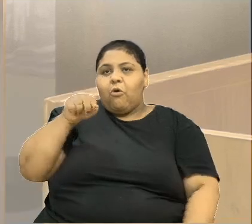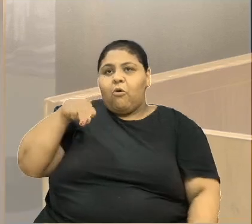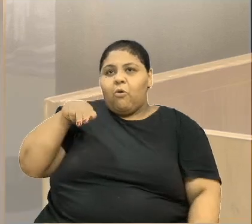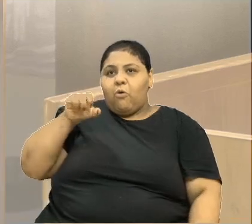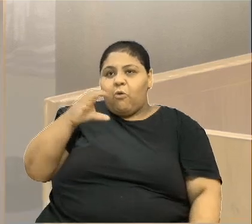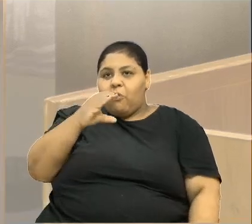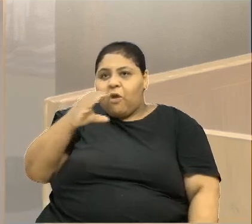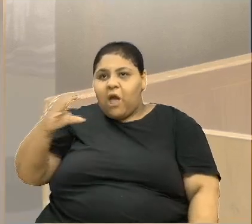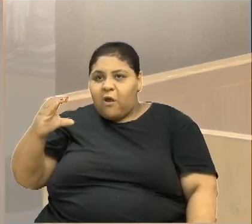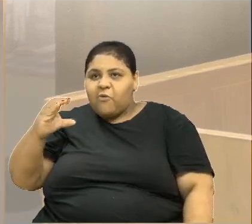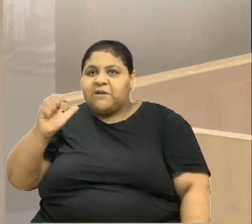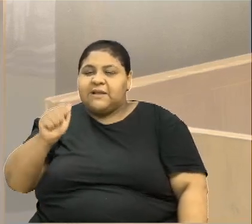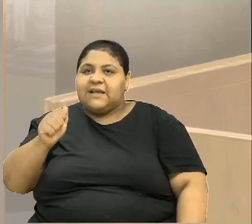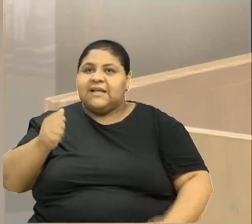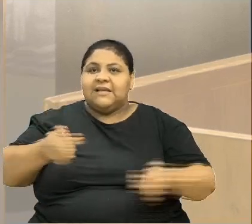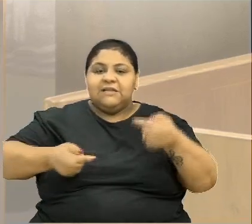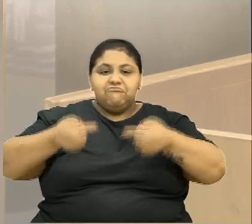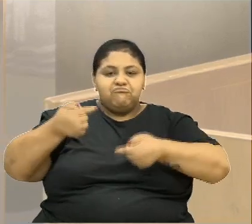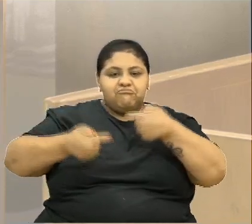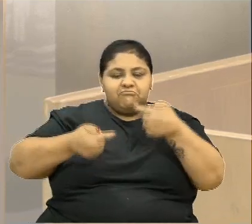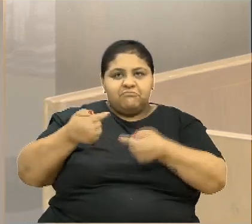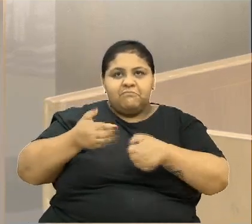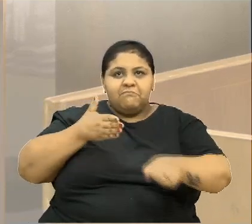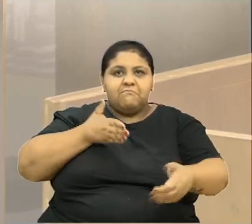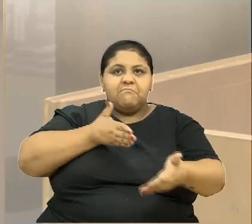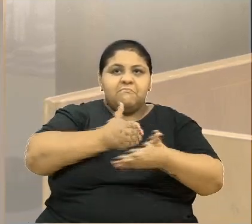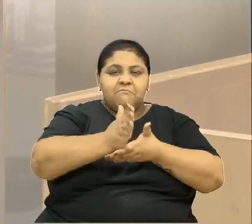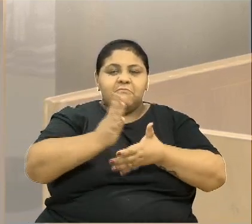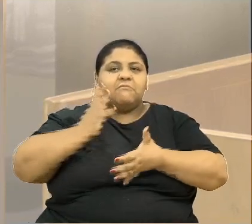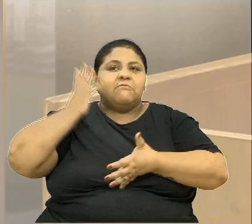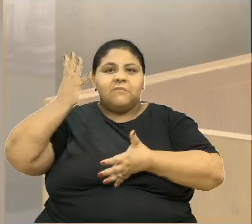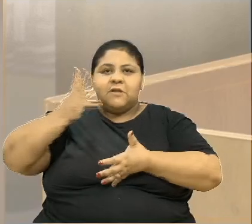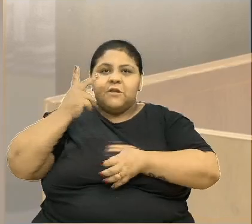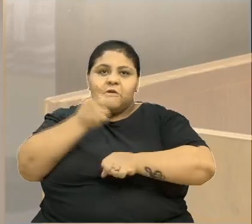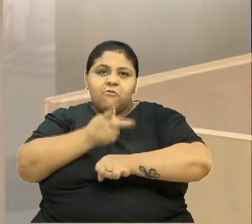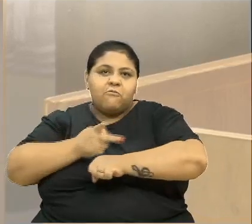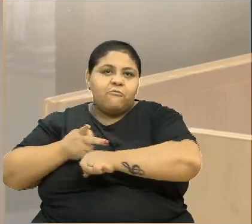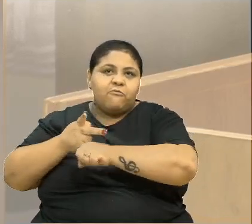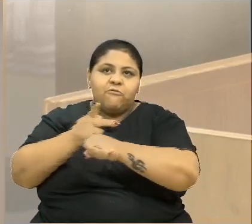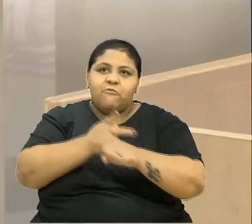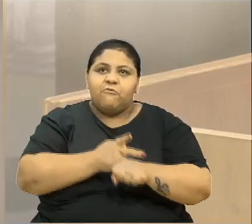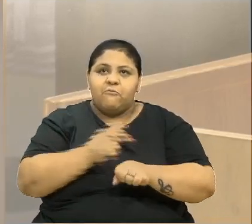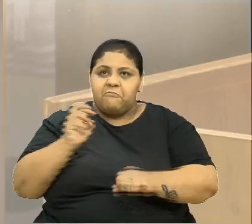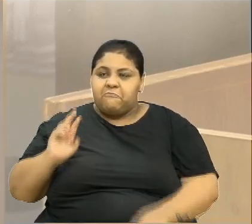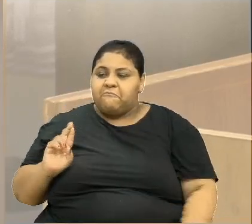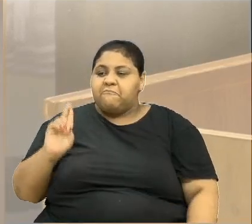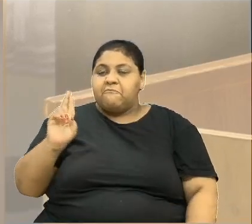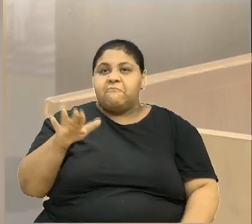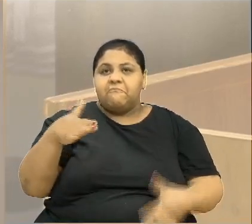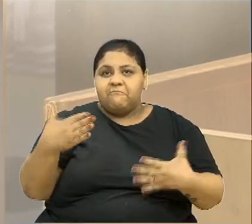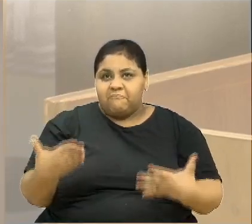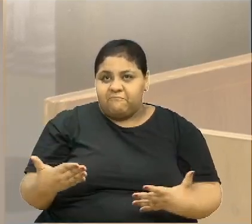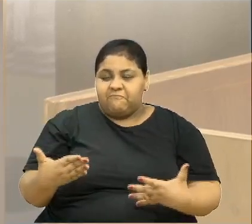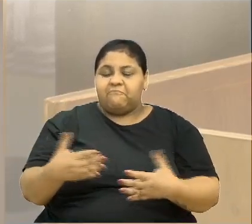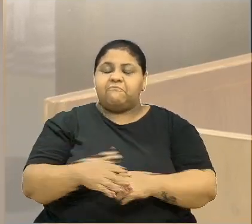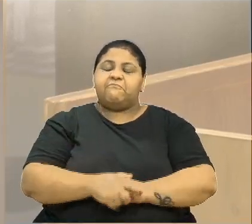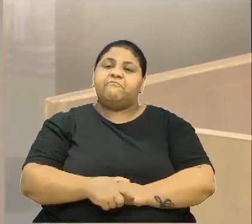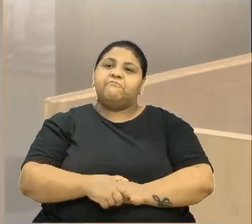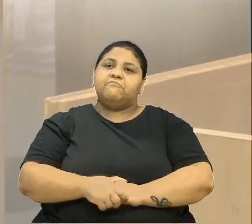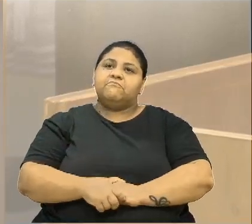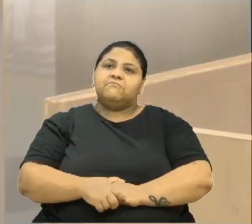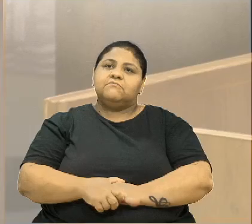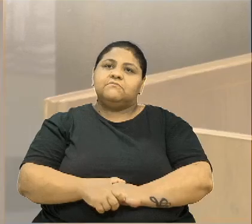conselho e debatesse, né, as ideias e também buscasse estar representado. Então, além